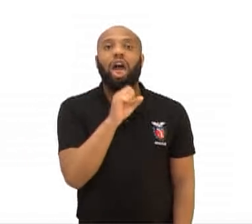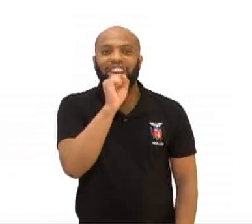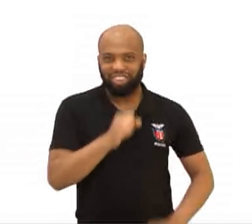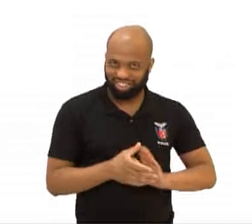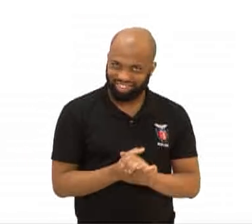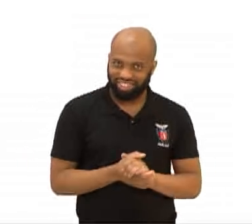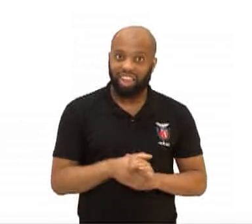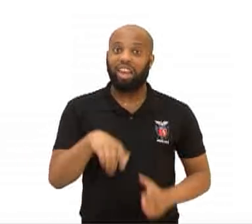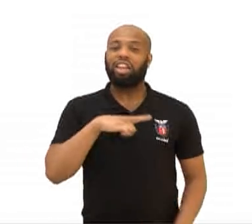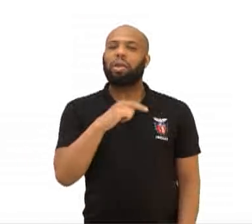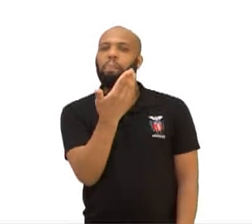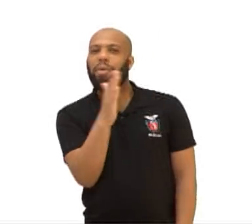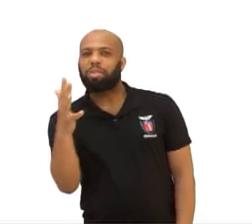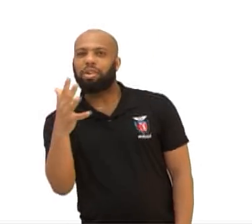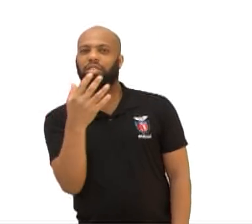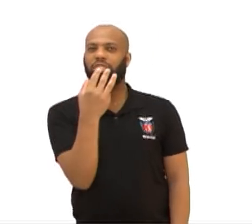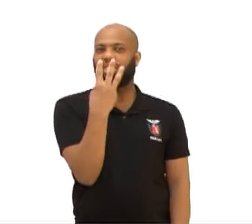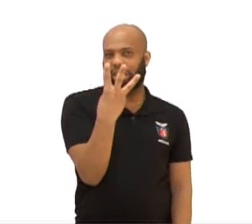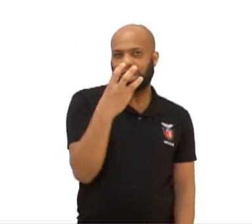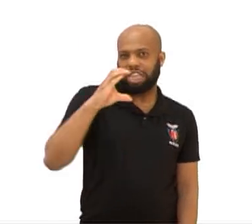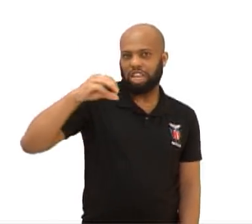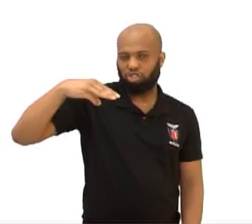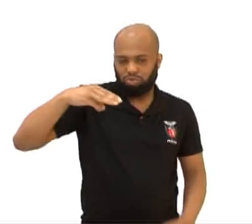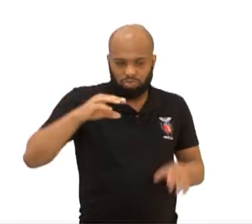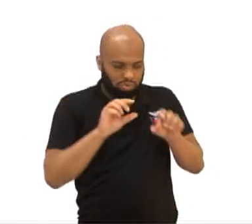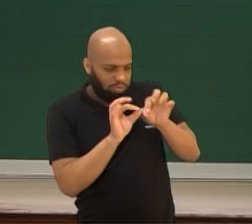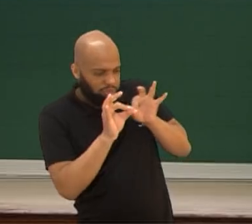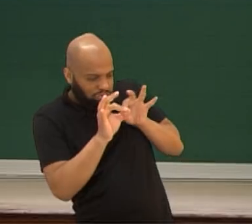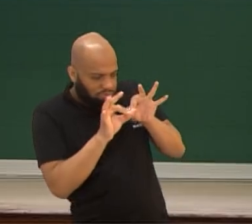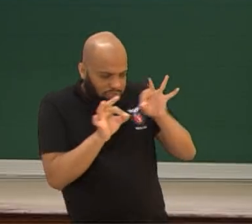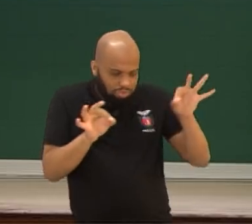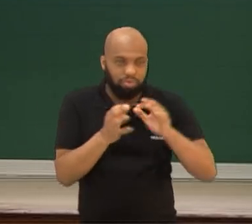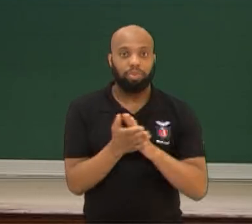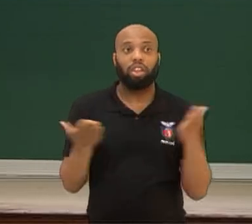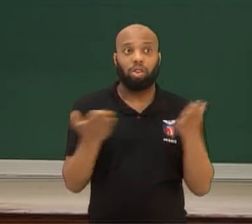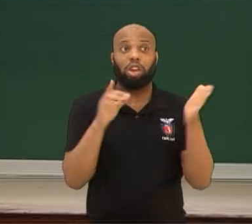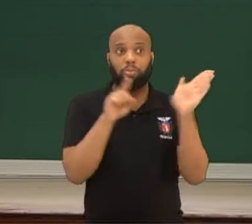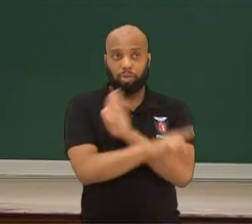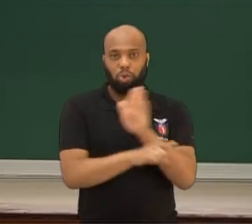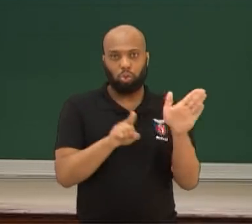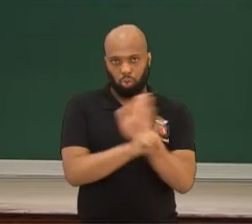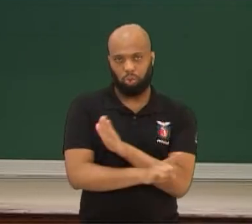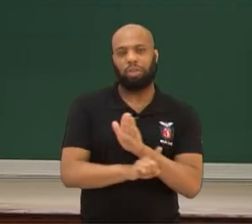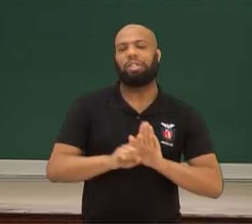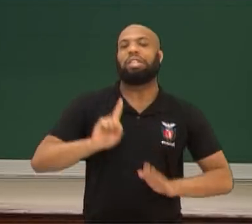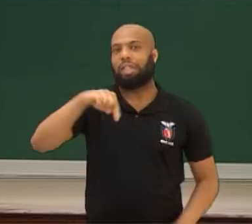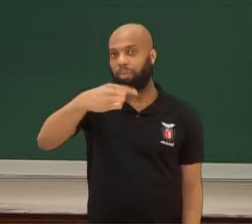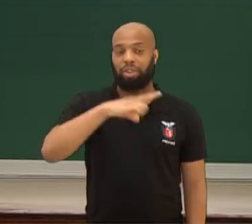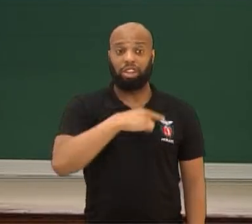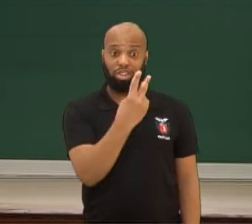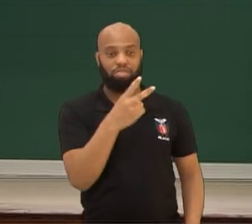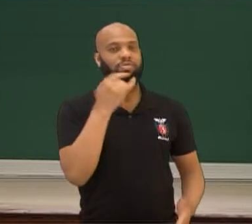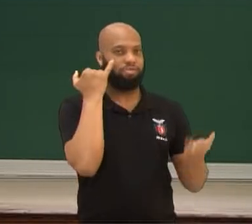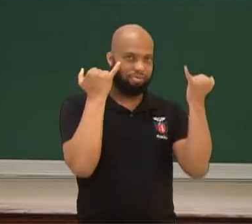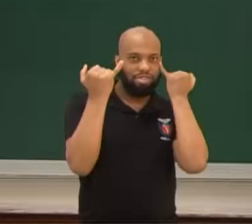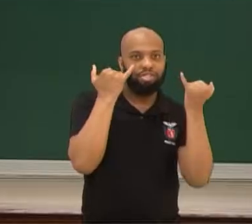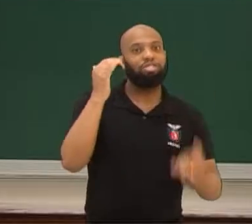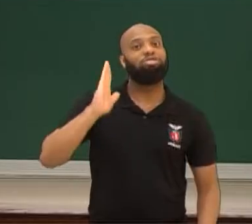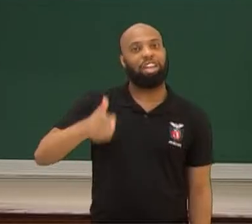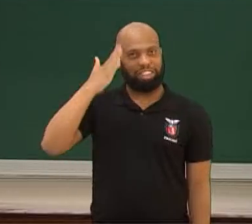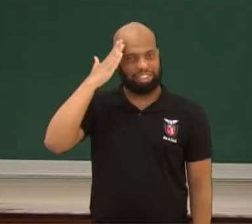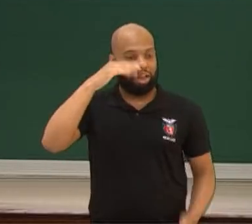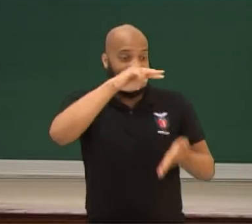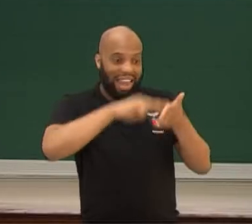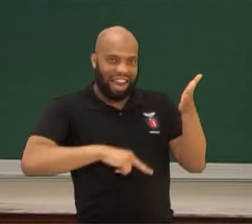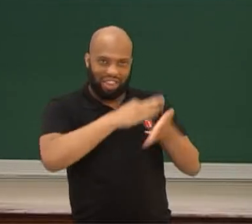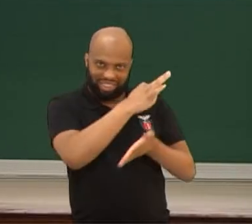média, cerca de 3 centímetros. Vamos para uma questão agora de posse dessas duas informações, né, tanto da leitura